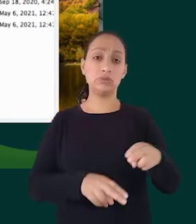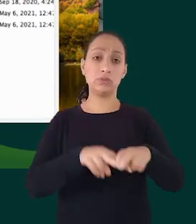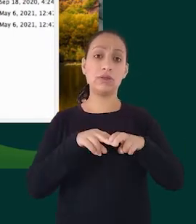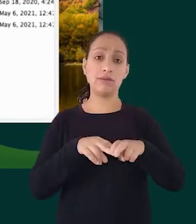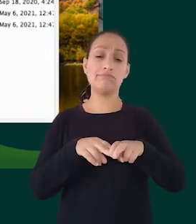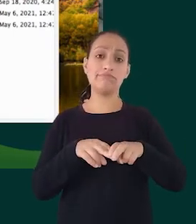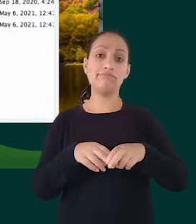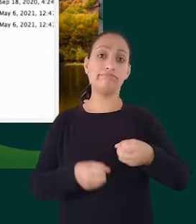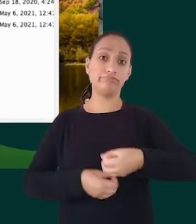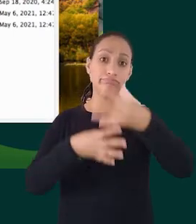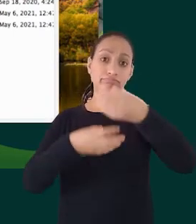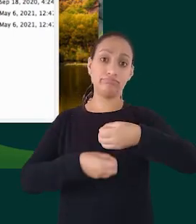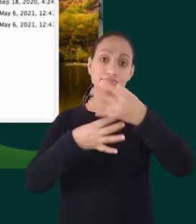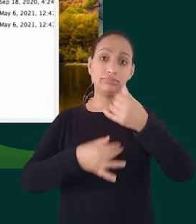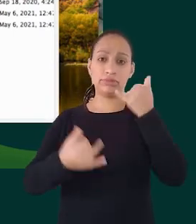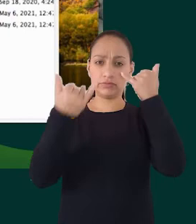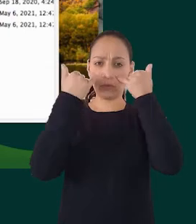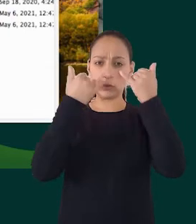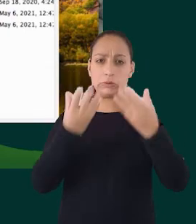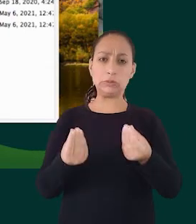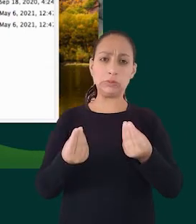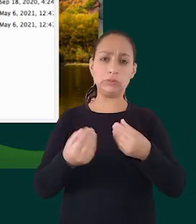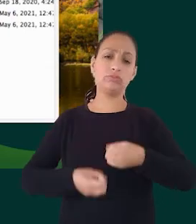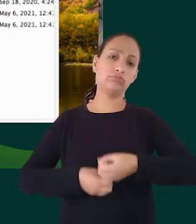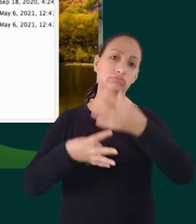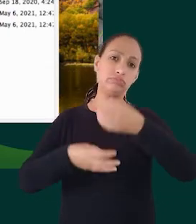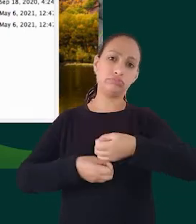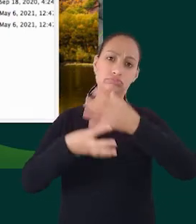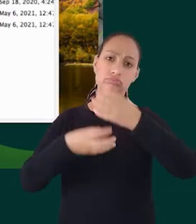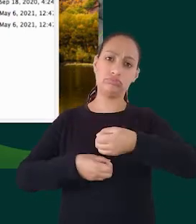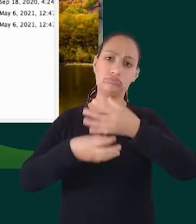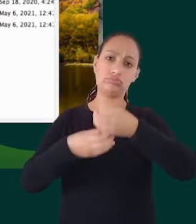Então, enquanto vai rodando ali.